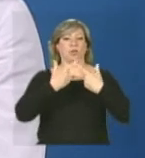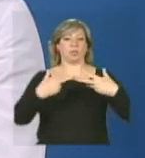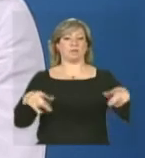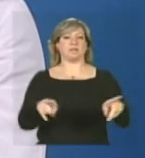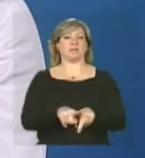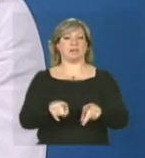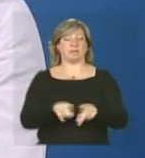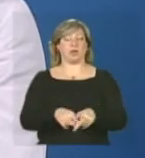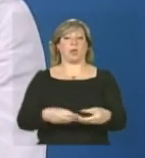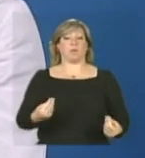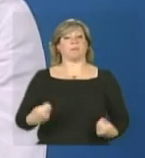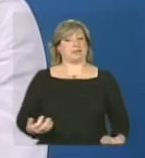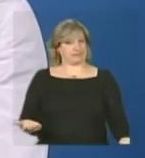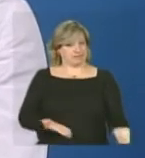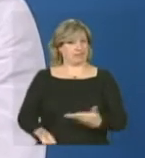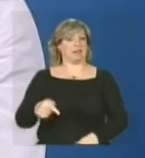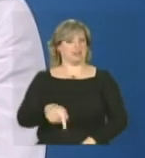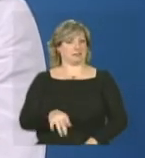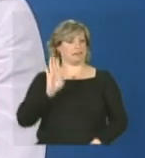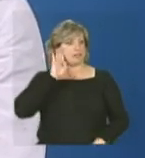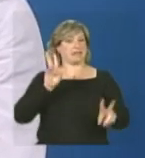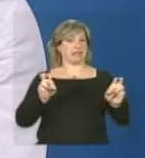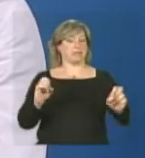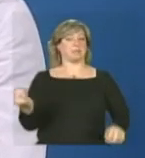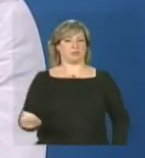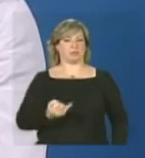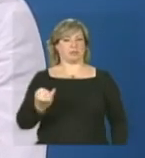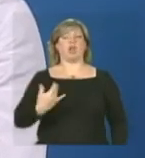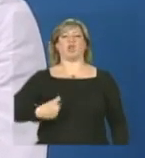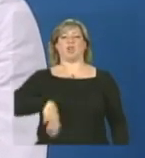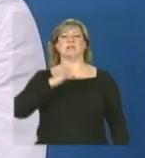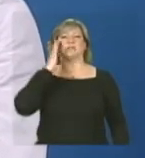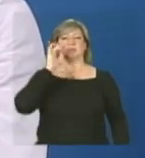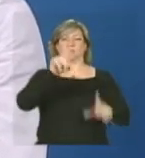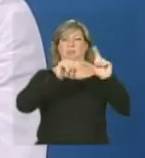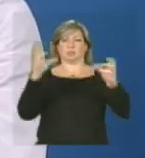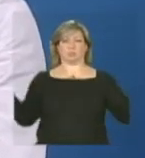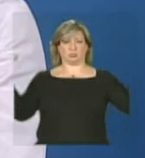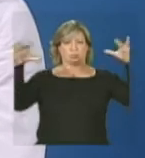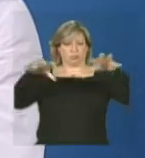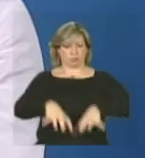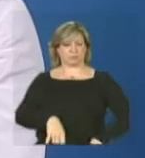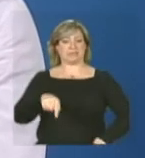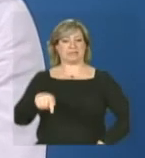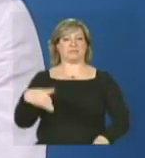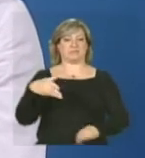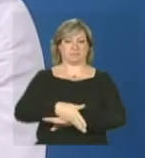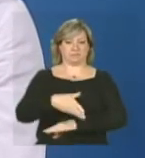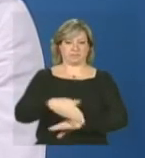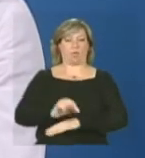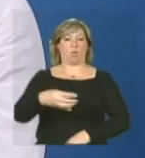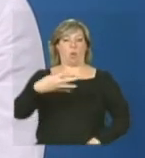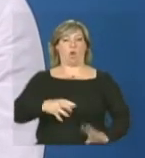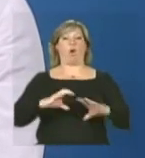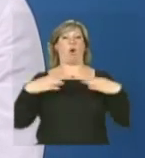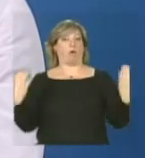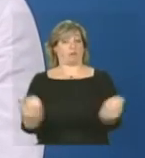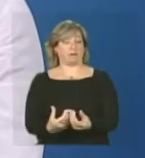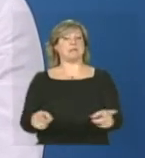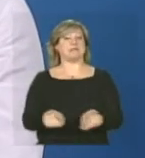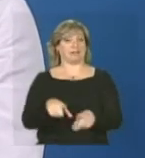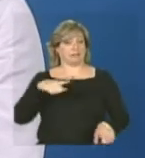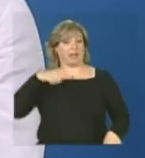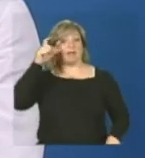nutricional e, como tal, deve ser tratado. Nós sabemos que muitos delegados e delegadas que vão participar da 4ª Conferência se